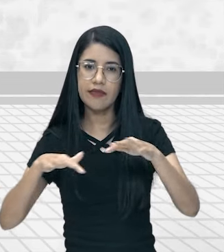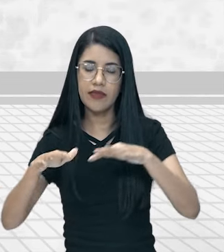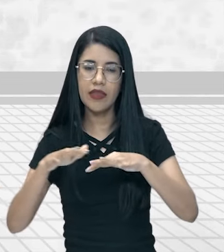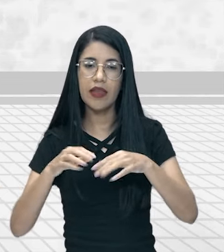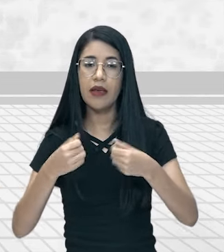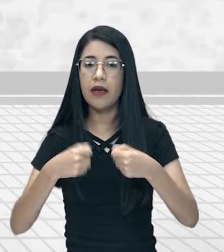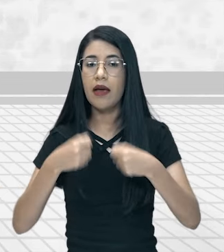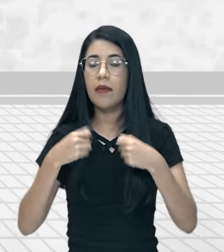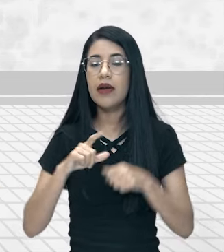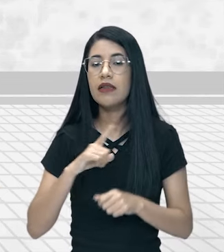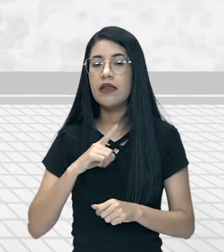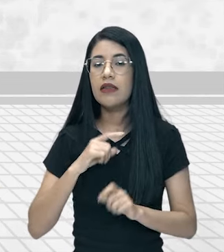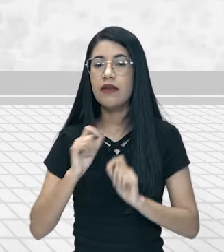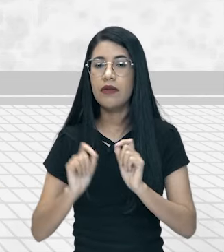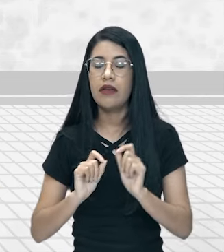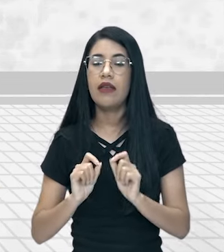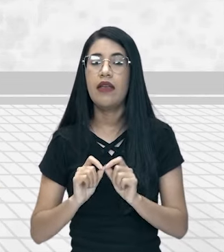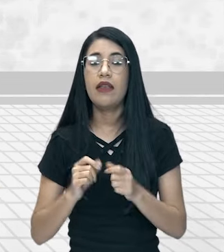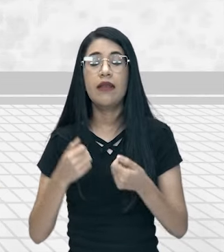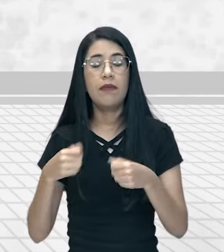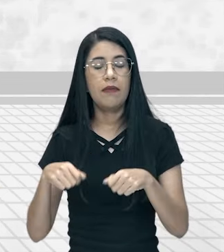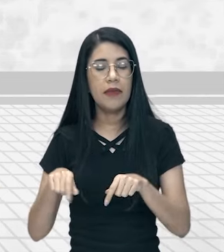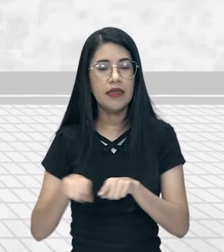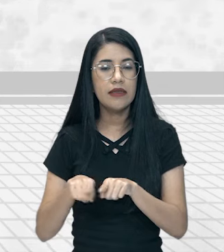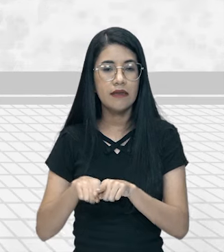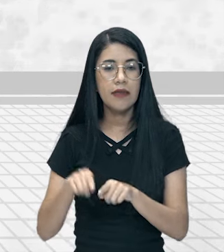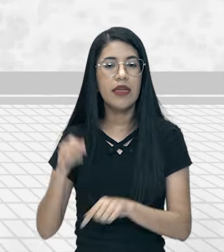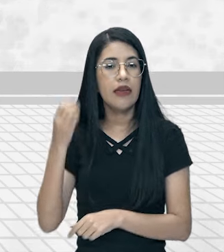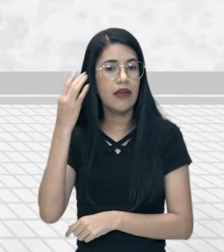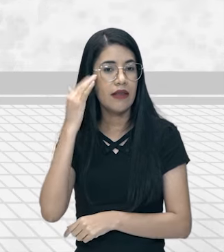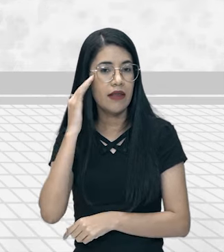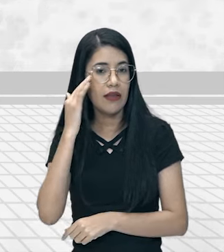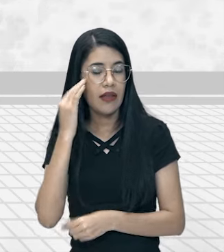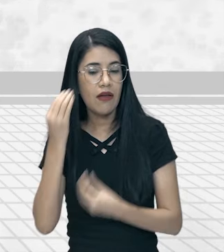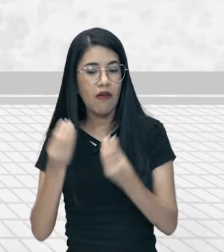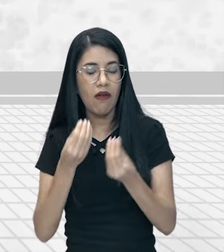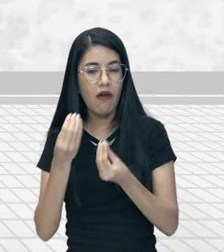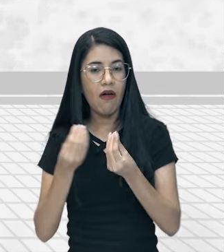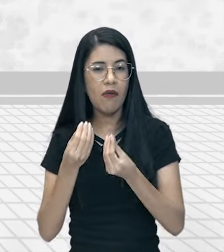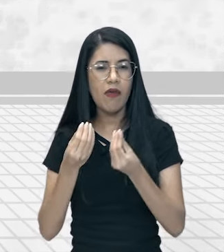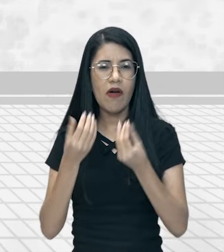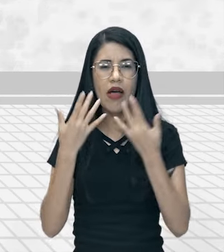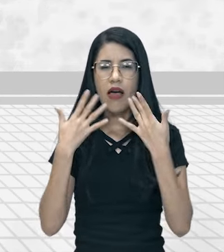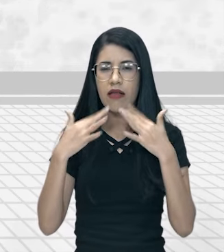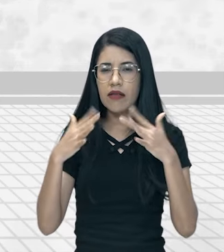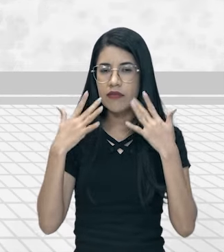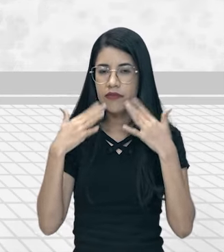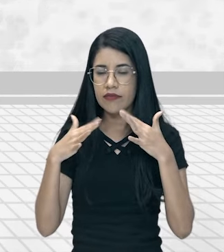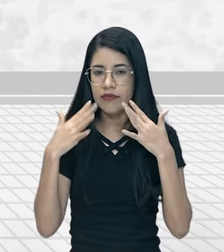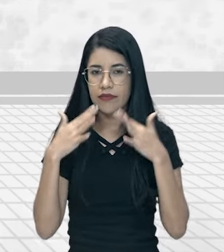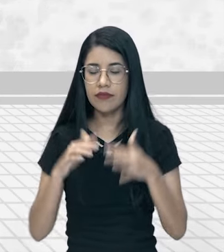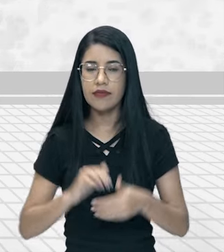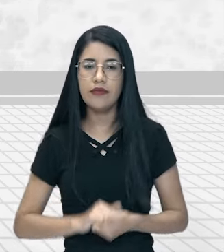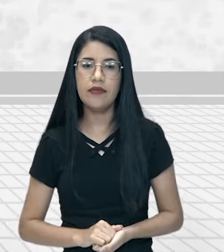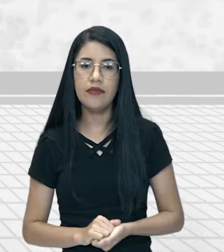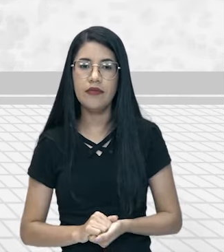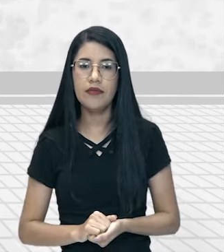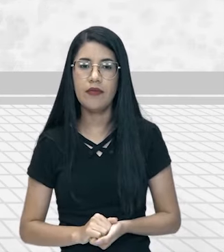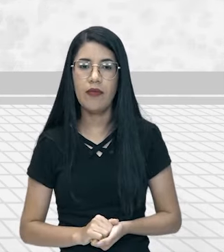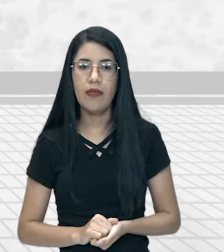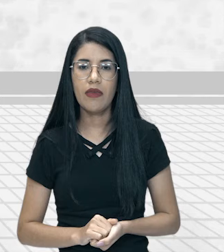eu preciso entender também a natureza dela. Vejam, temos